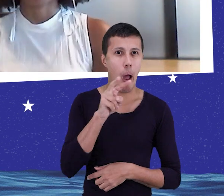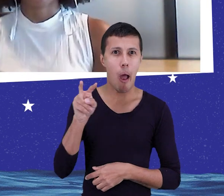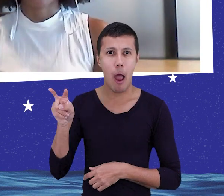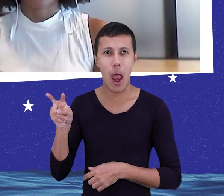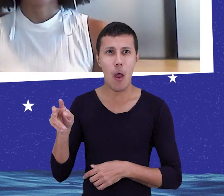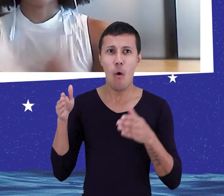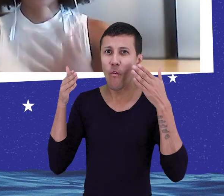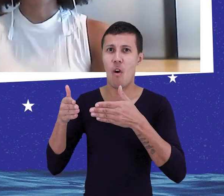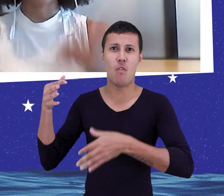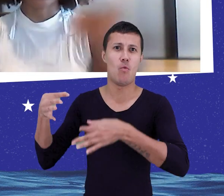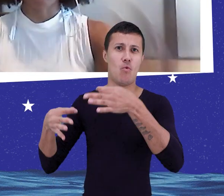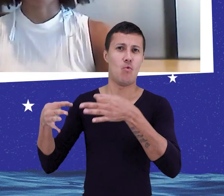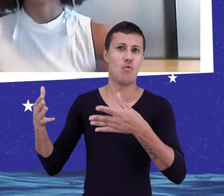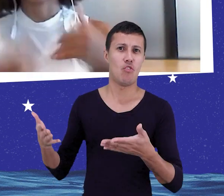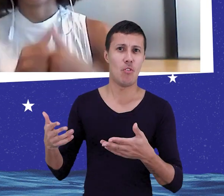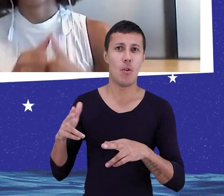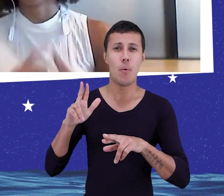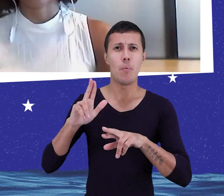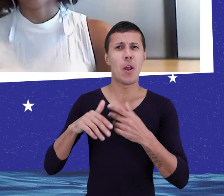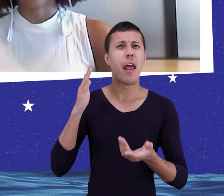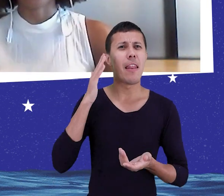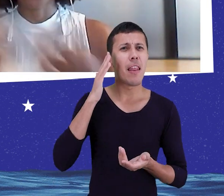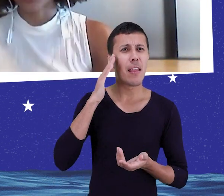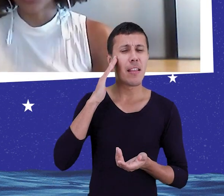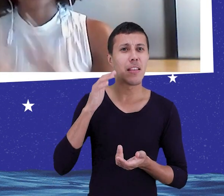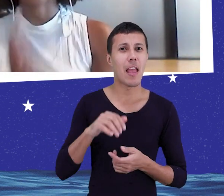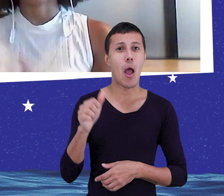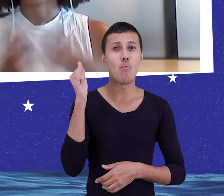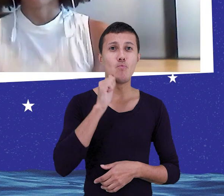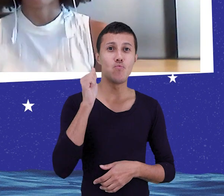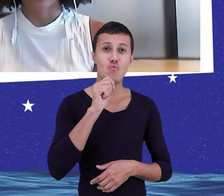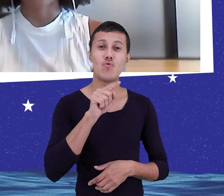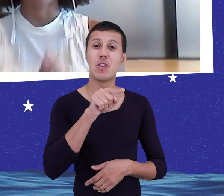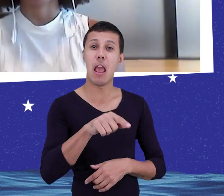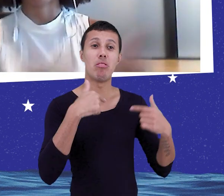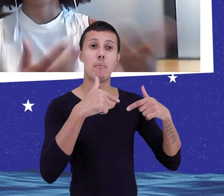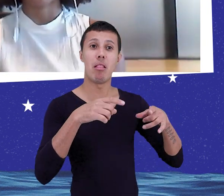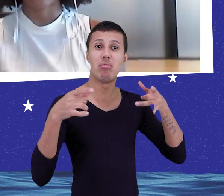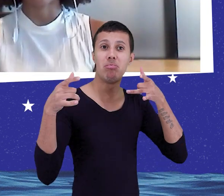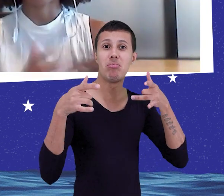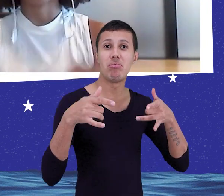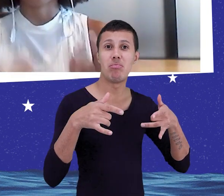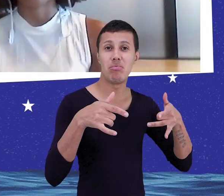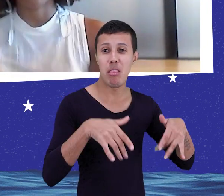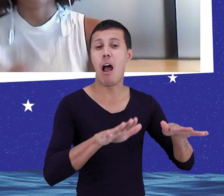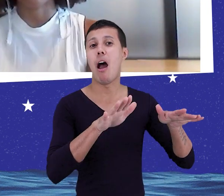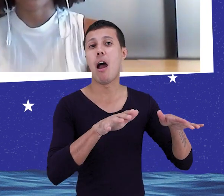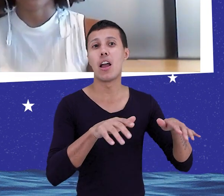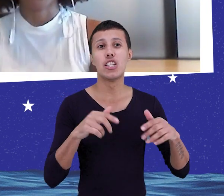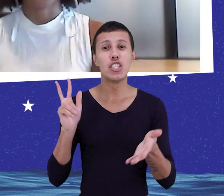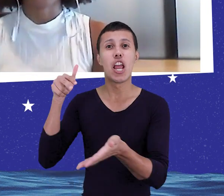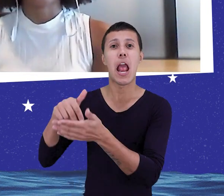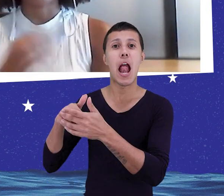Justiça. Ele ia entender por que levou a dona Lourdes a sair do trabalho dela para ir para uma audiência por um problema na